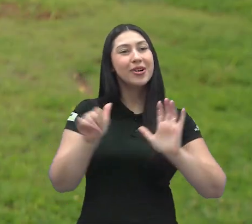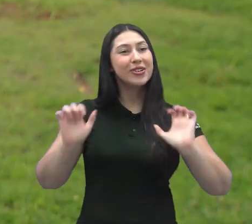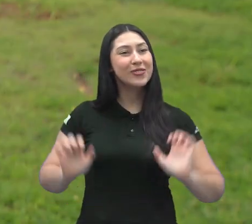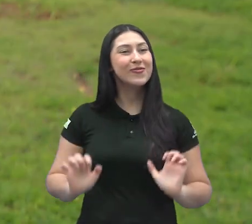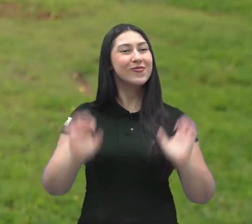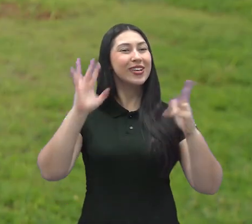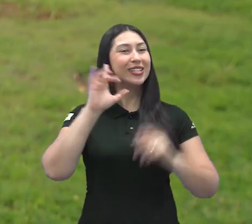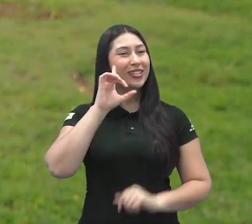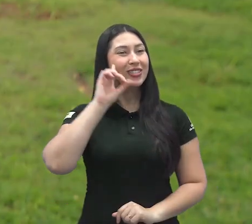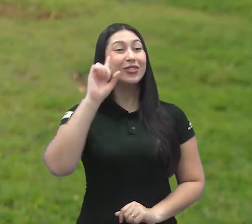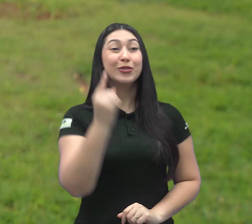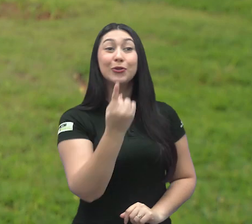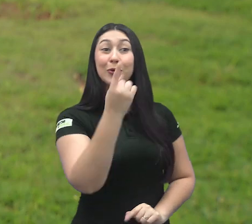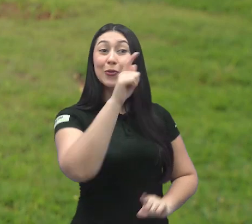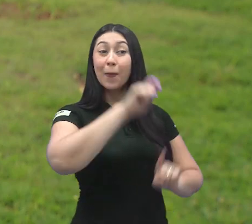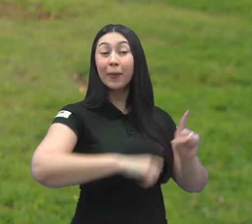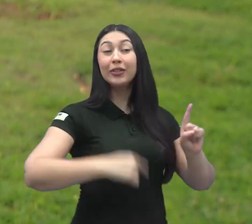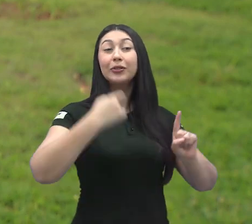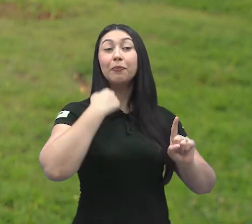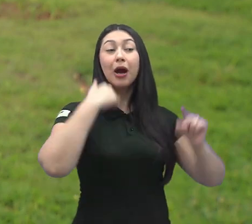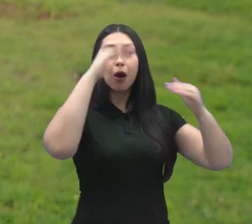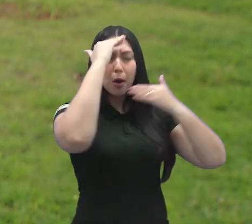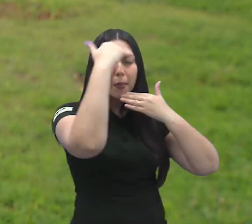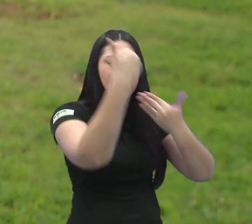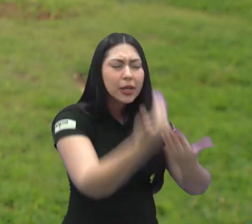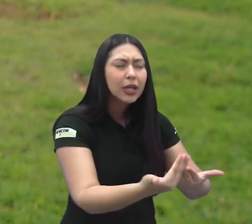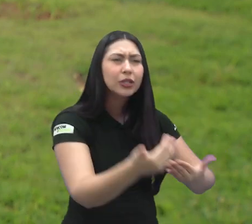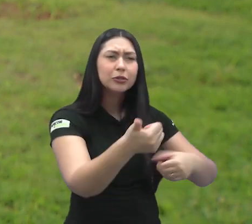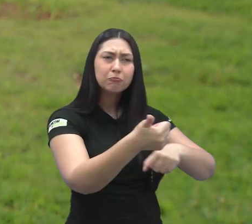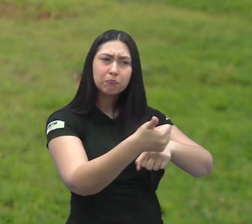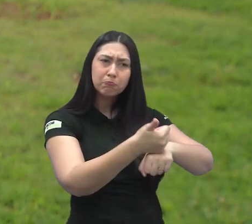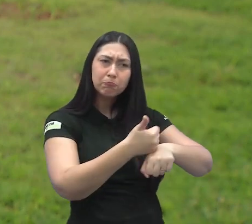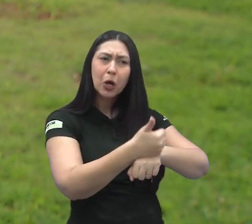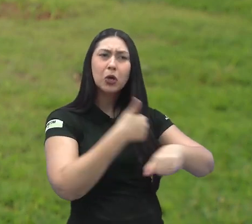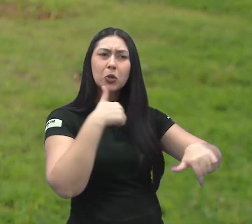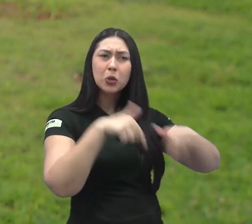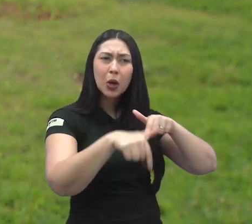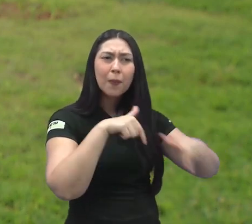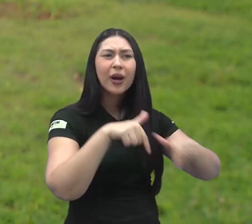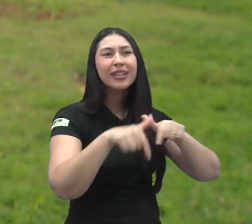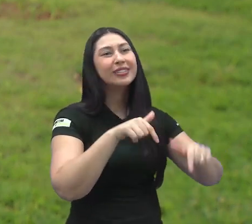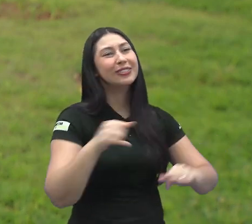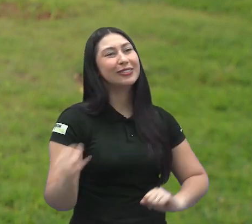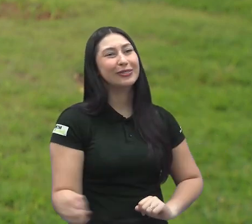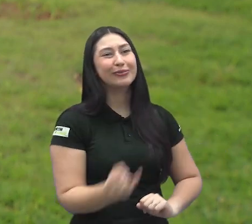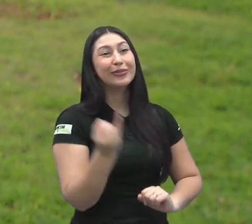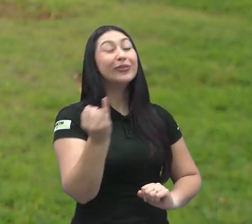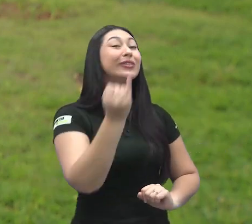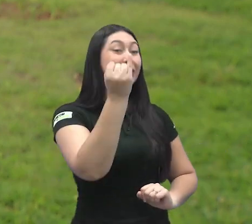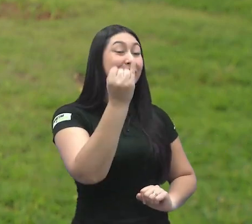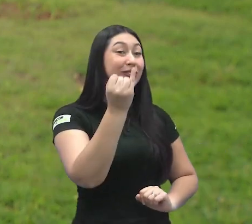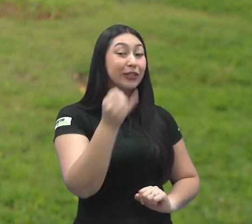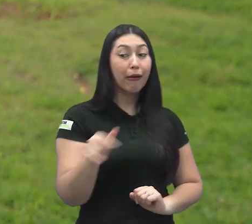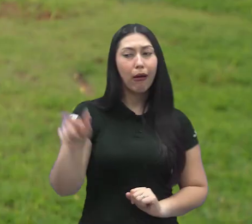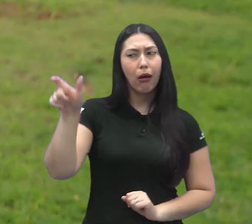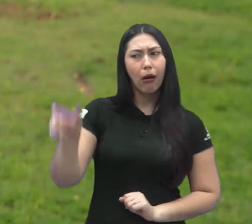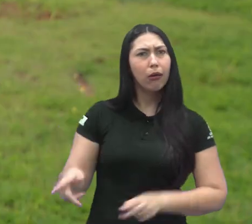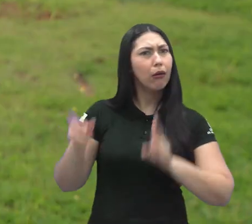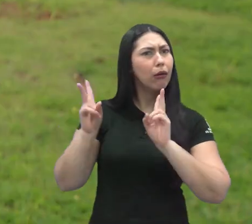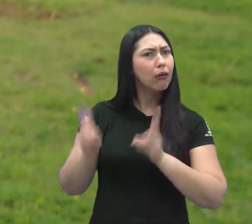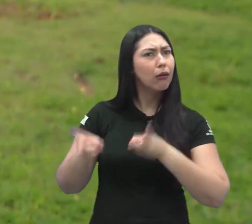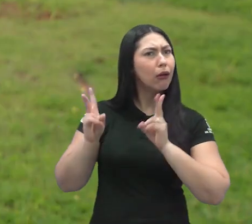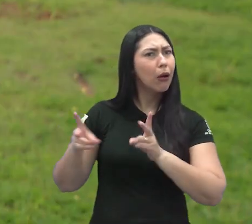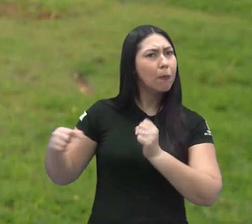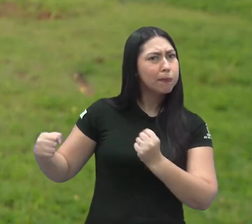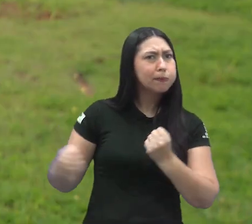festa do dia 1º de maio em homenagem aos trabalhadores. E isso aí foi muito importante. E o Zé Carlos